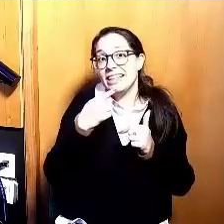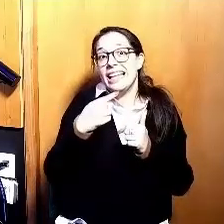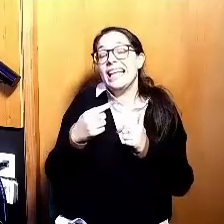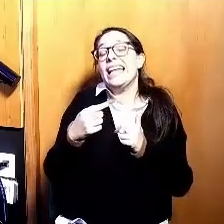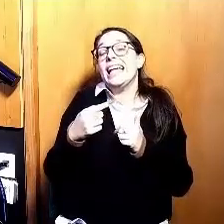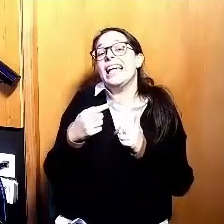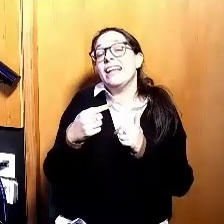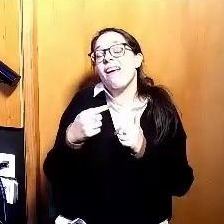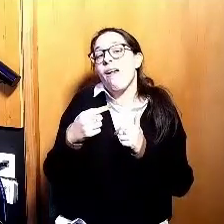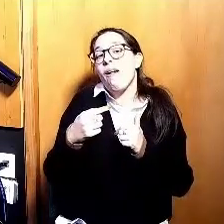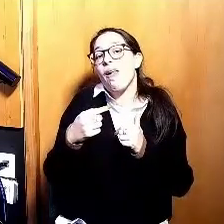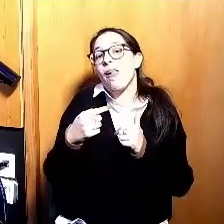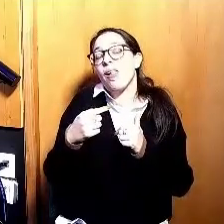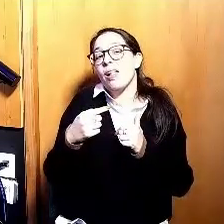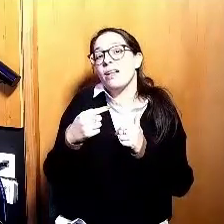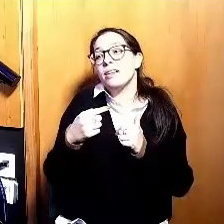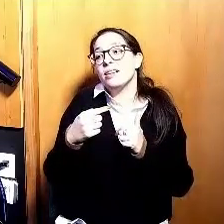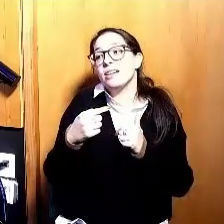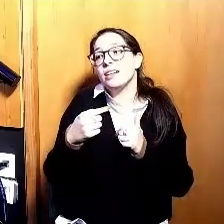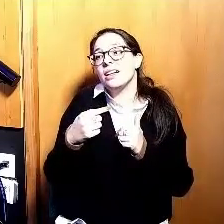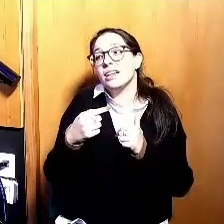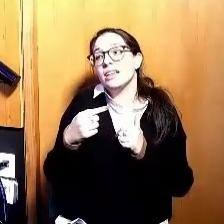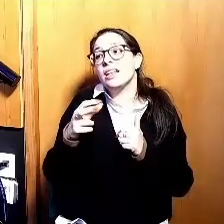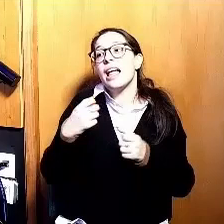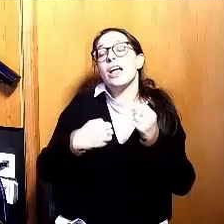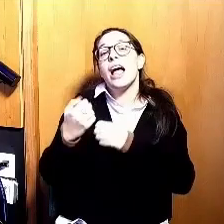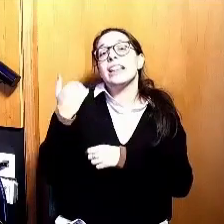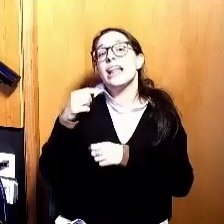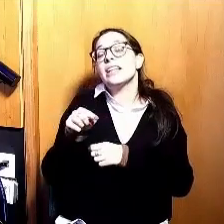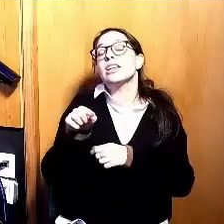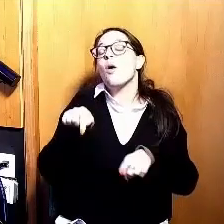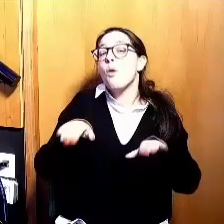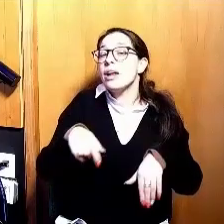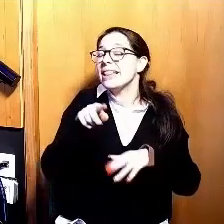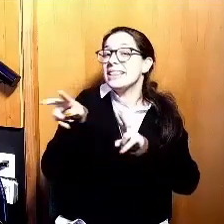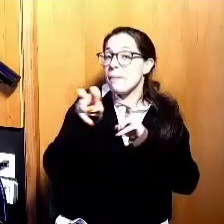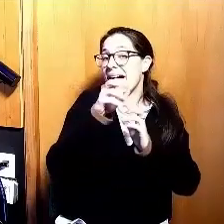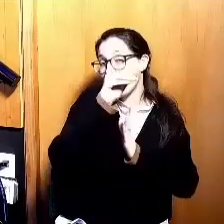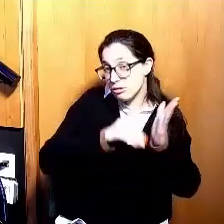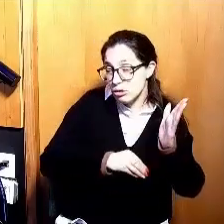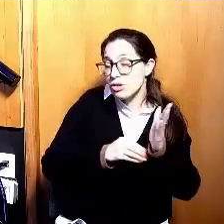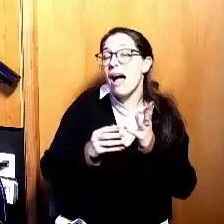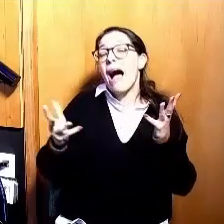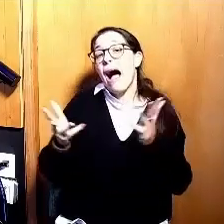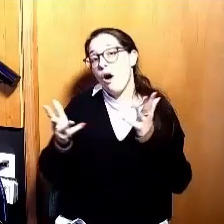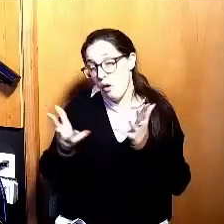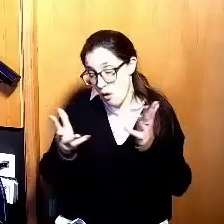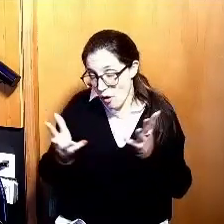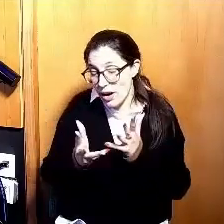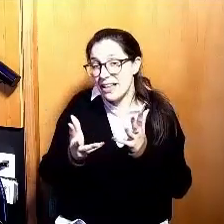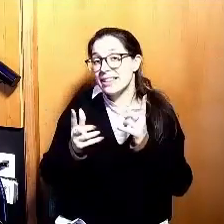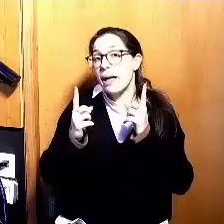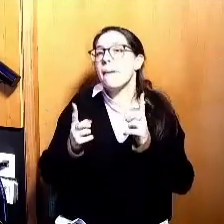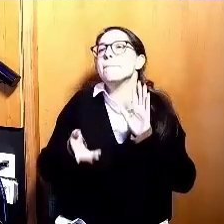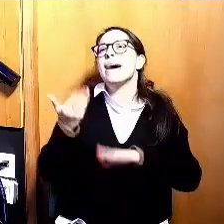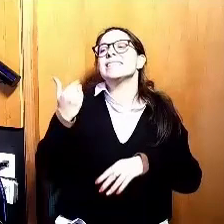10 anos em que a gente não avançou tanto em governança de dados e agora a questão está ainda mais